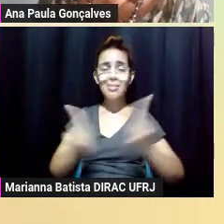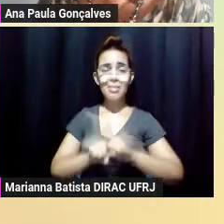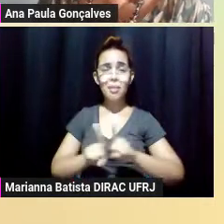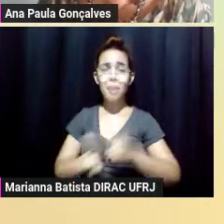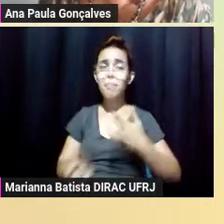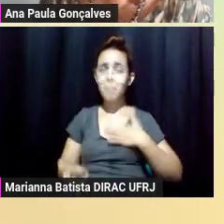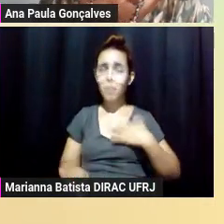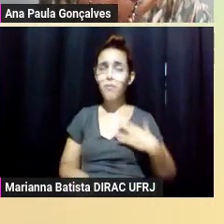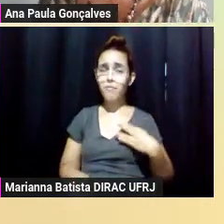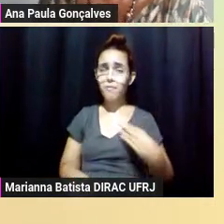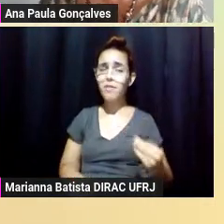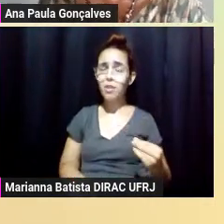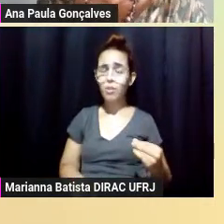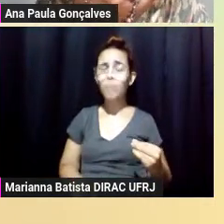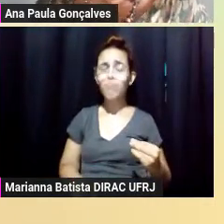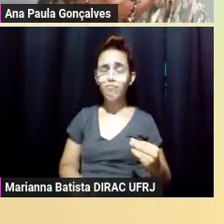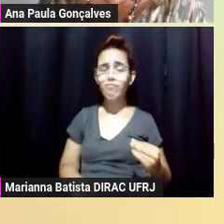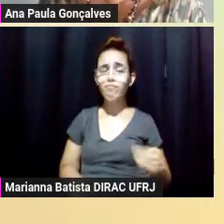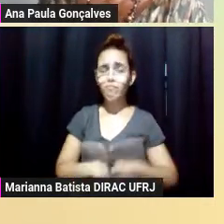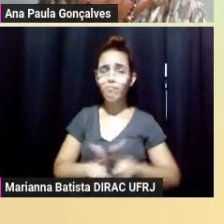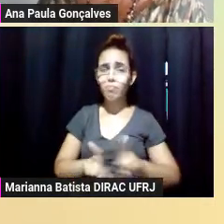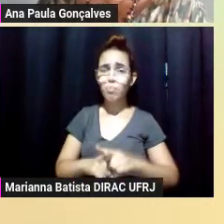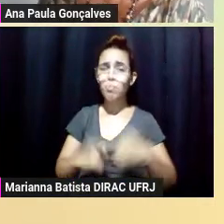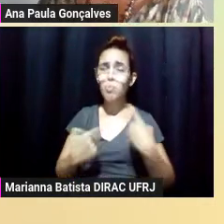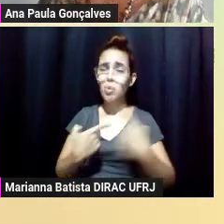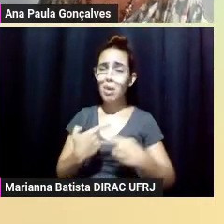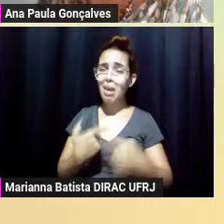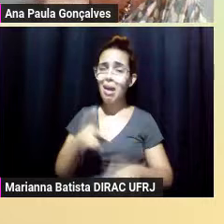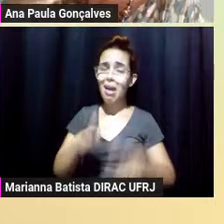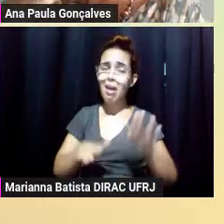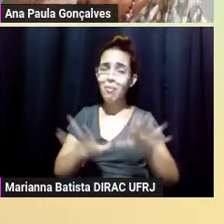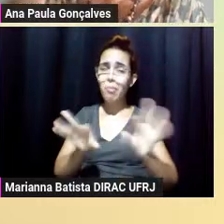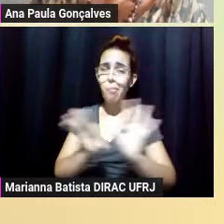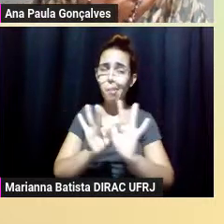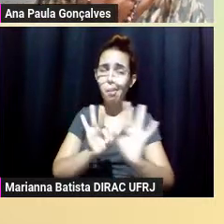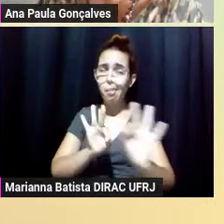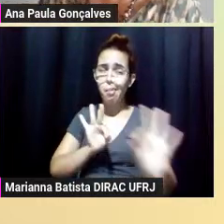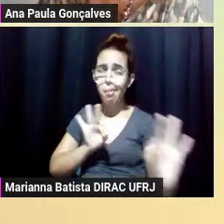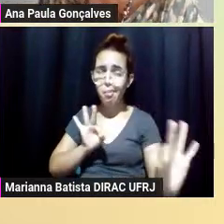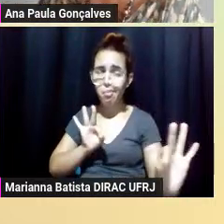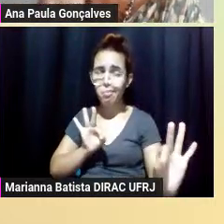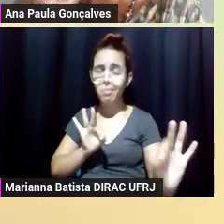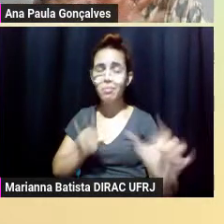outra perspectiva. Mas esse sentimento, né, de que a gente está mais fora